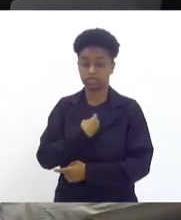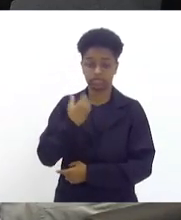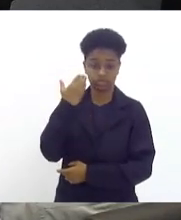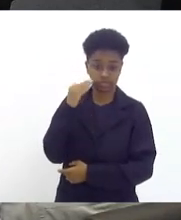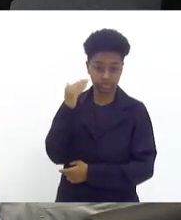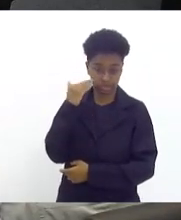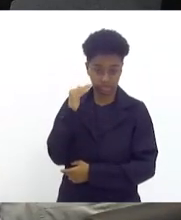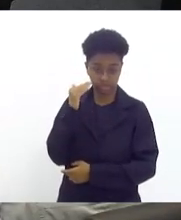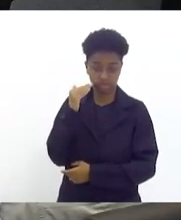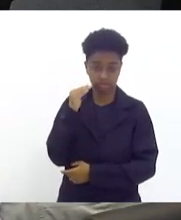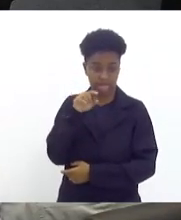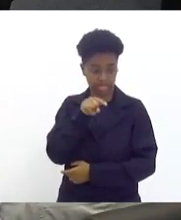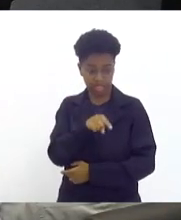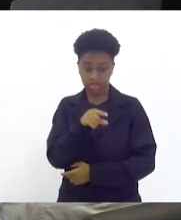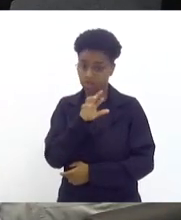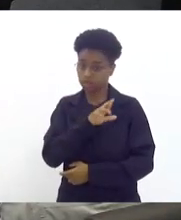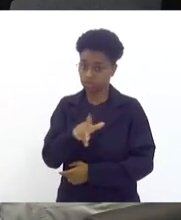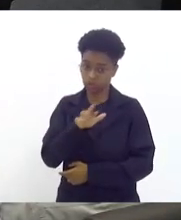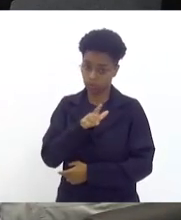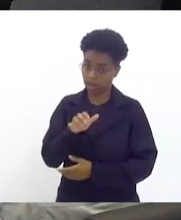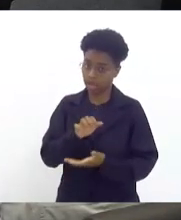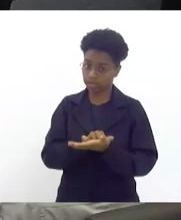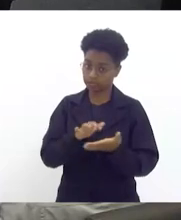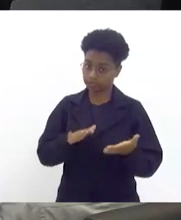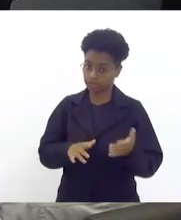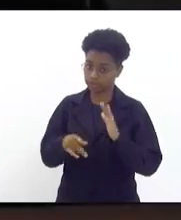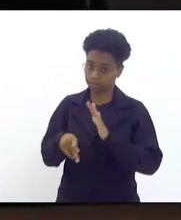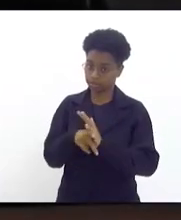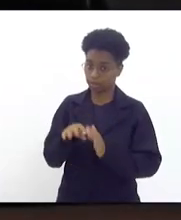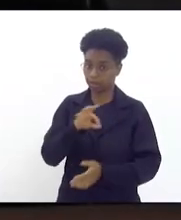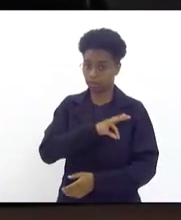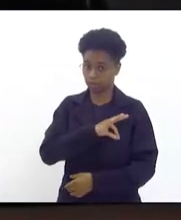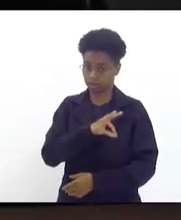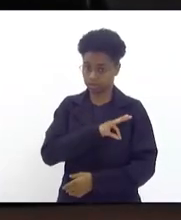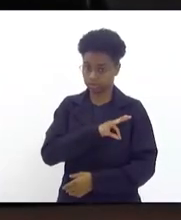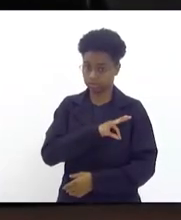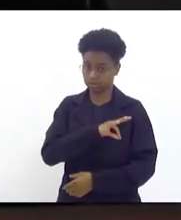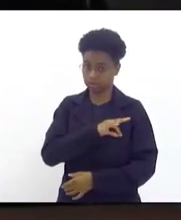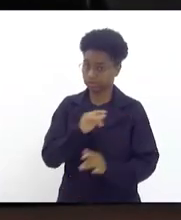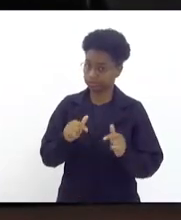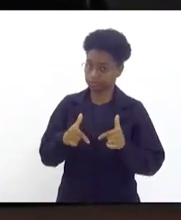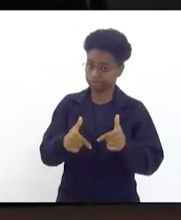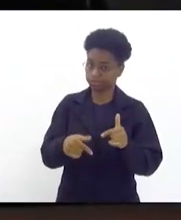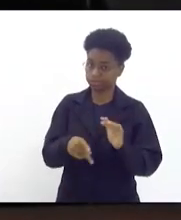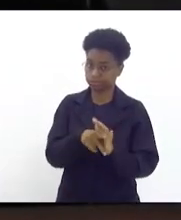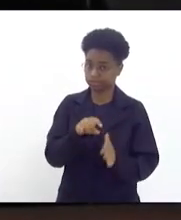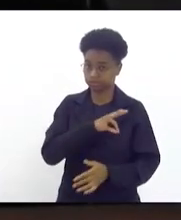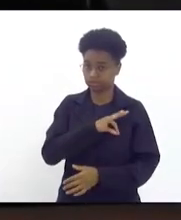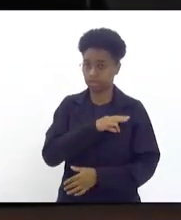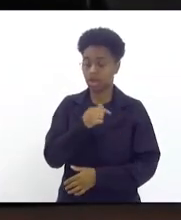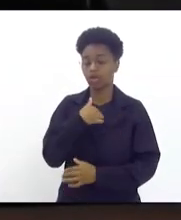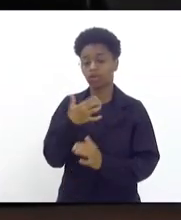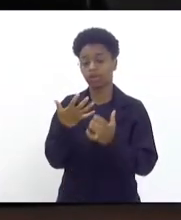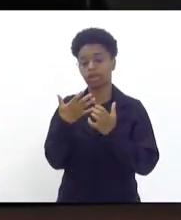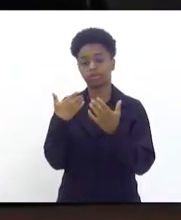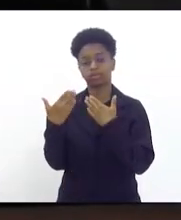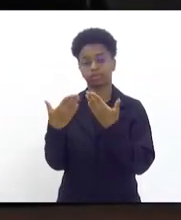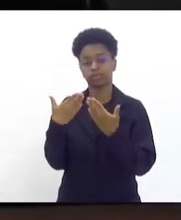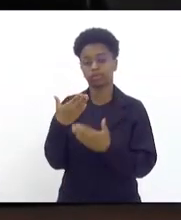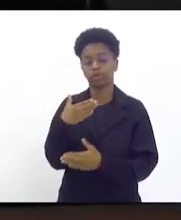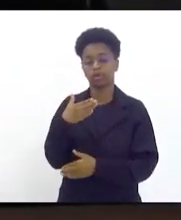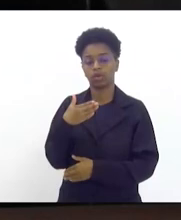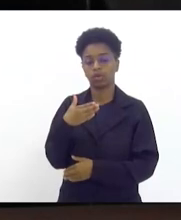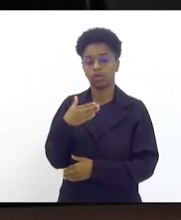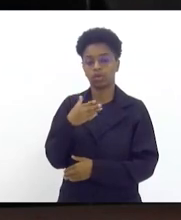que esse não é uma tarefa da polícia né Aí eu queria usar um pouquinho com os meus comandantes com os meus